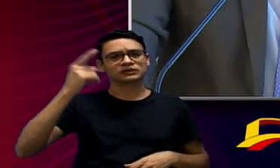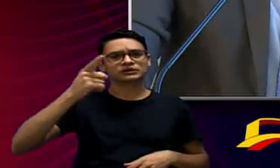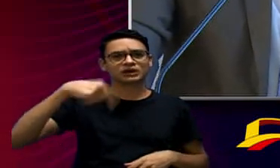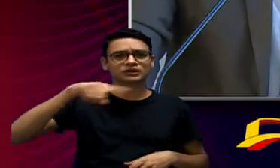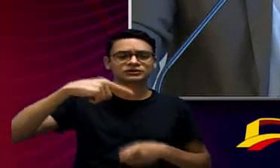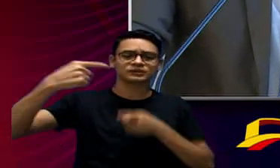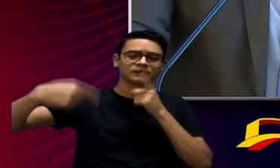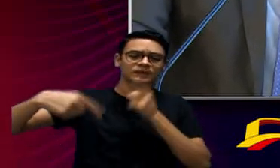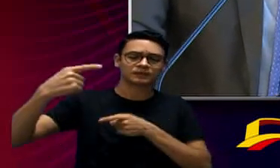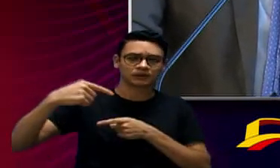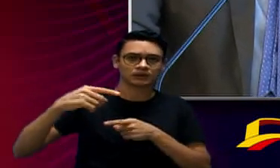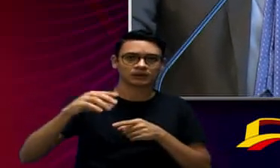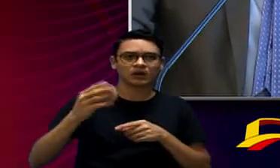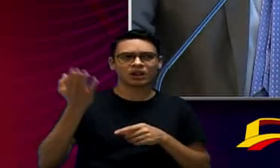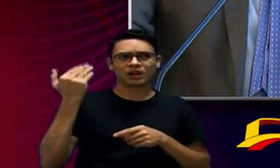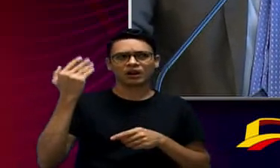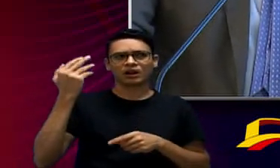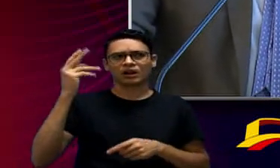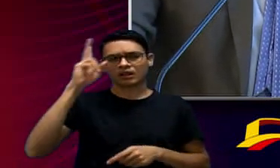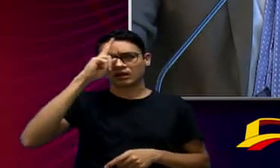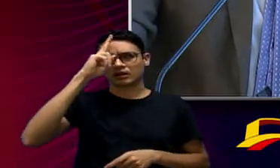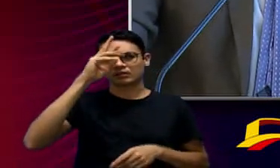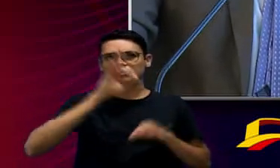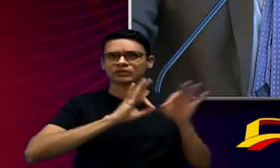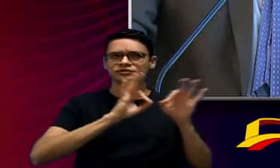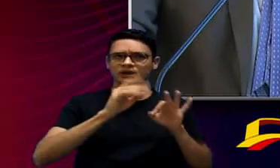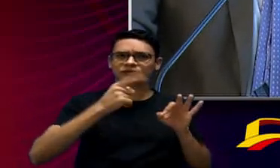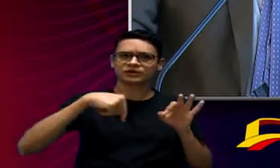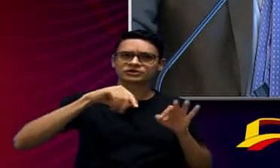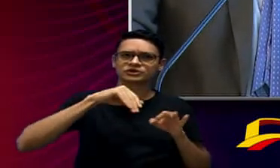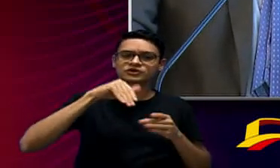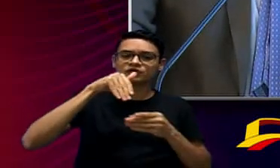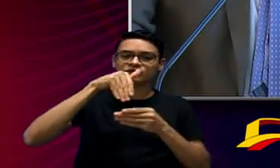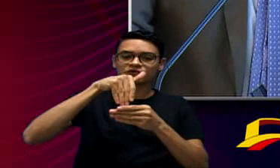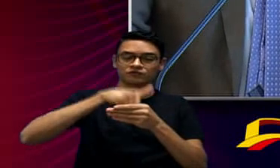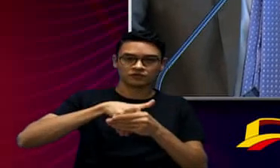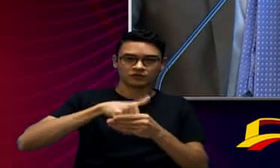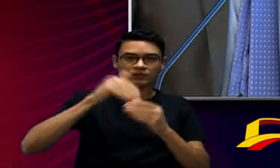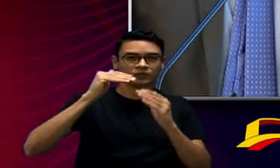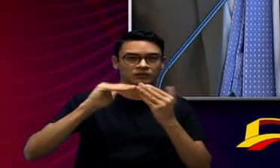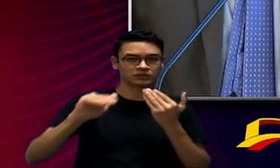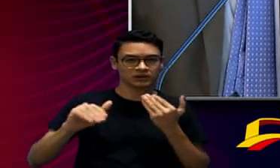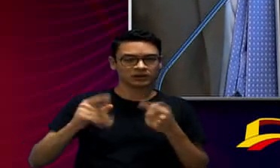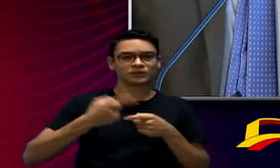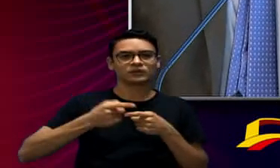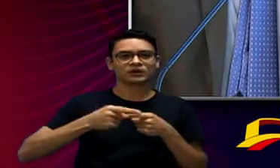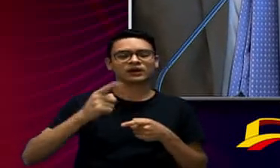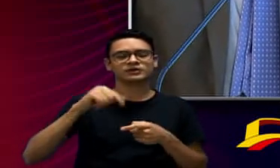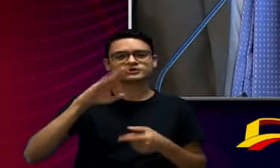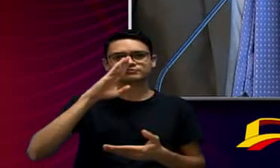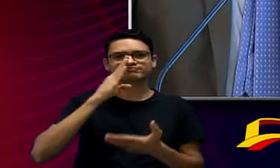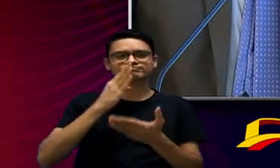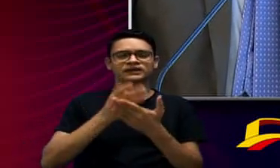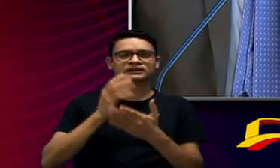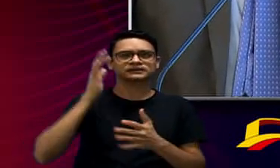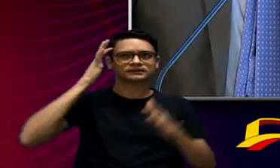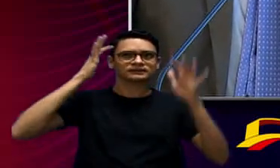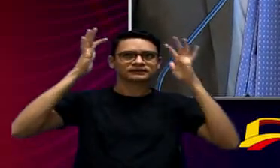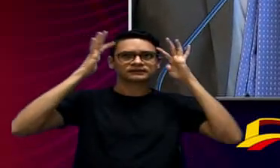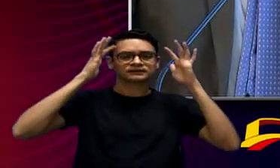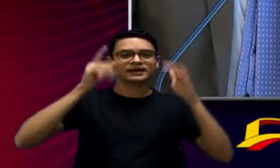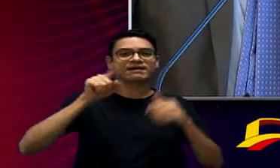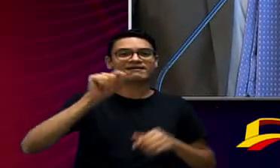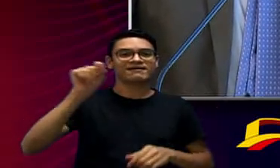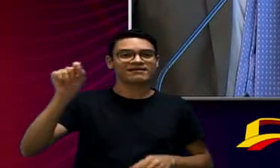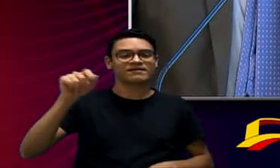No projeto, eu lembro que nós votamos contrário por essa preocupação, porque nós acreditamos que os trabalhadores da segurança pública têm que ter um